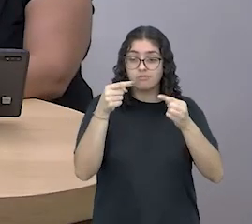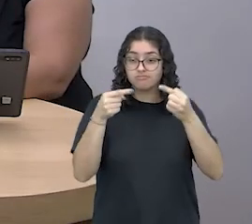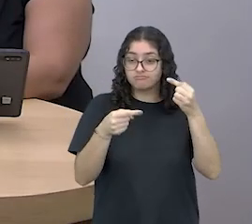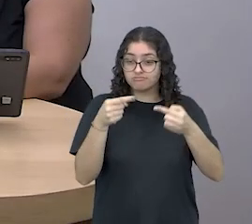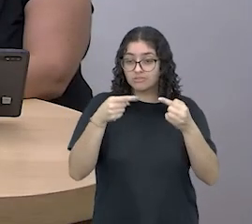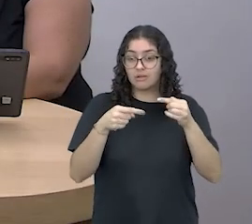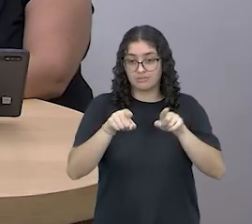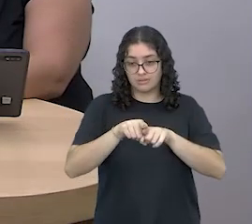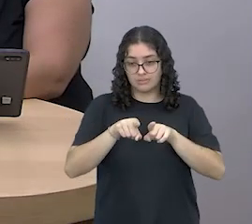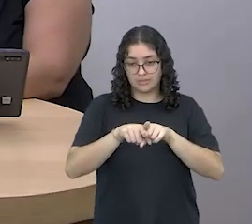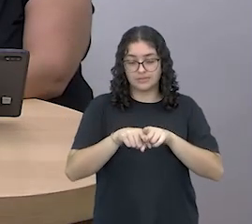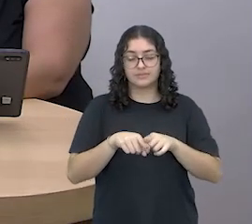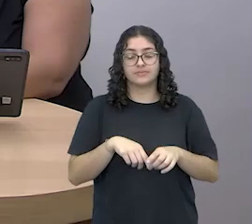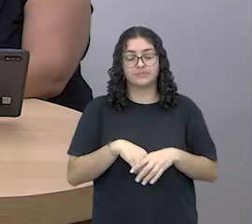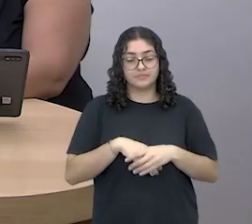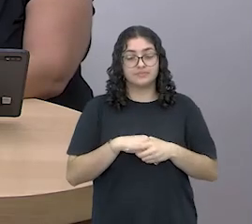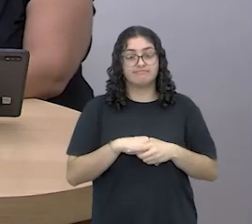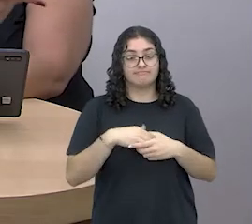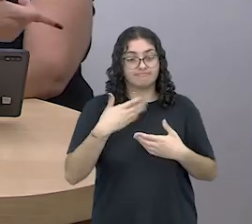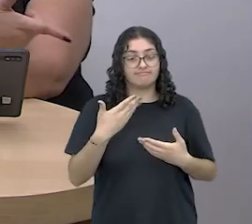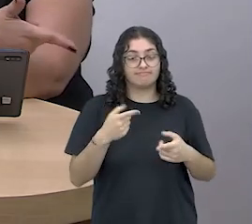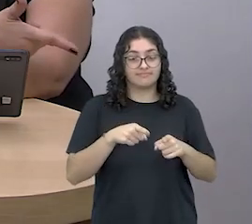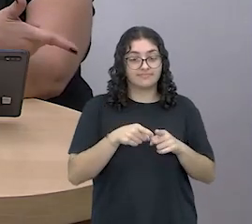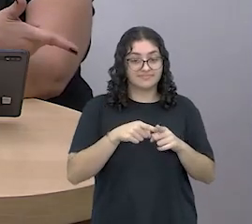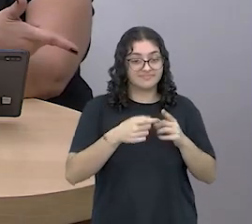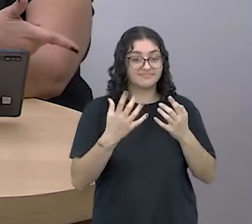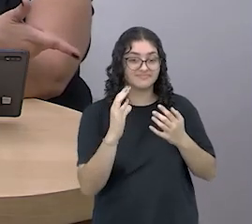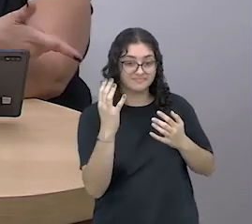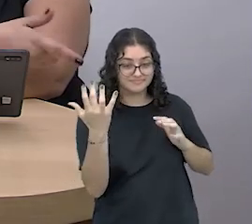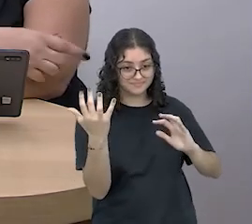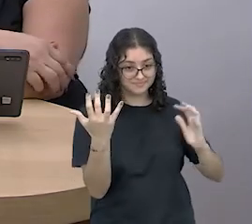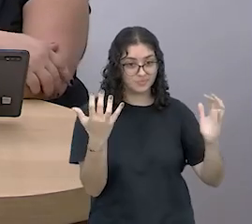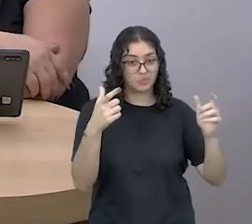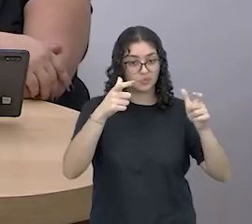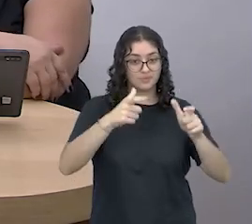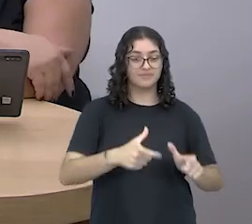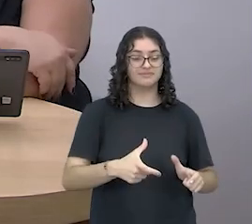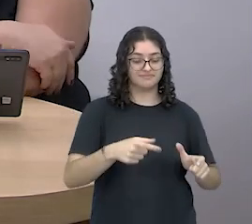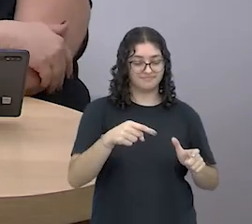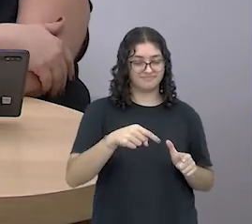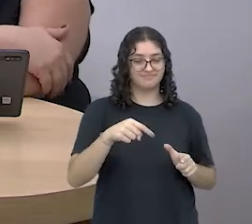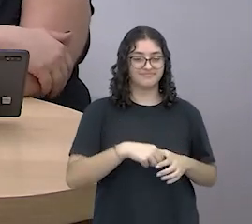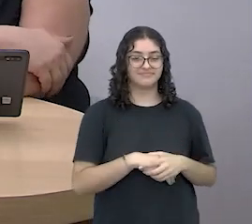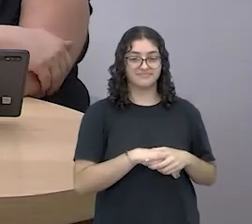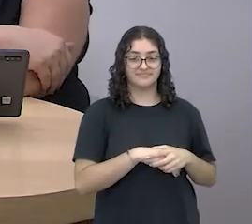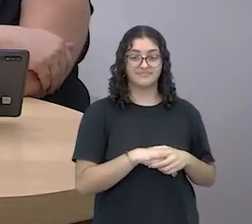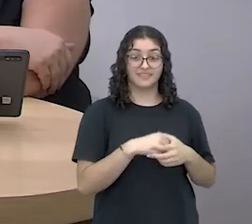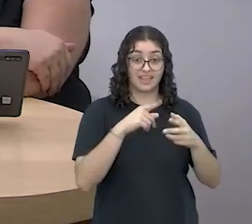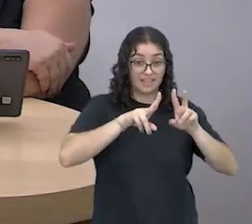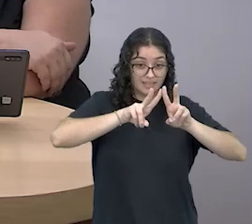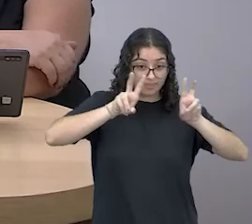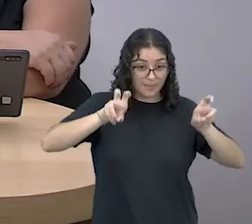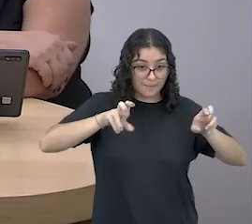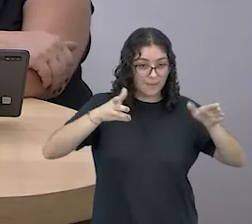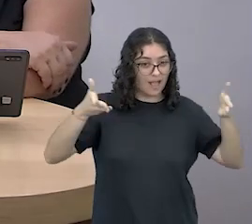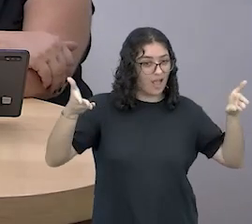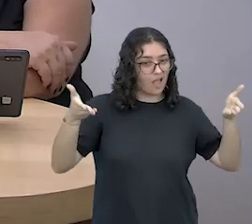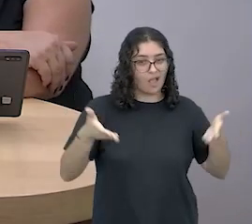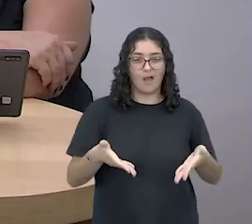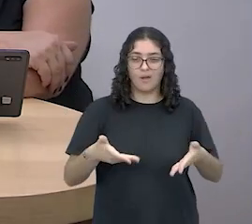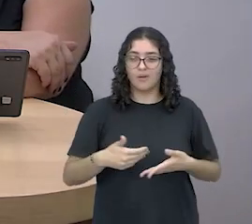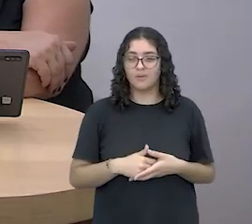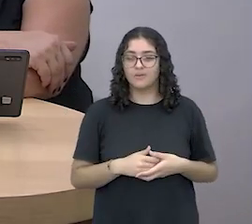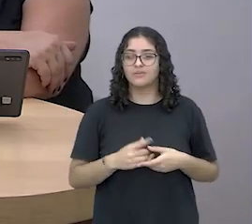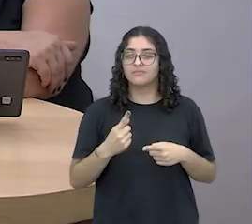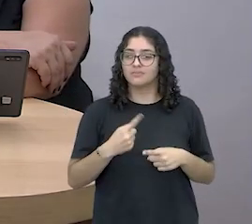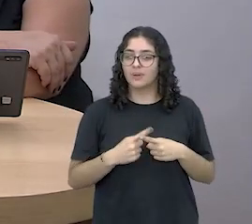discussão também. E a gente pode trabalhar o quê? O meio ambiente. O meio ambiente. Que é um tema super atual, né? Exatamente. Por